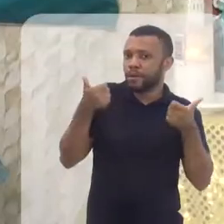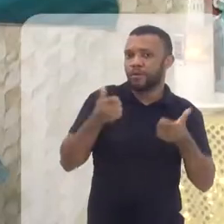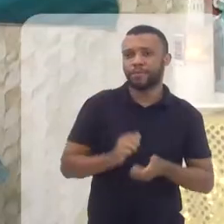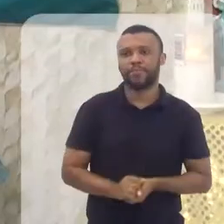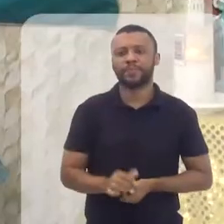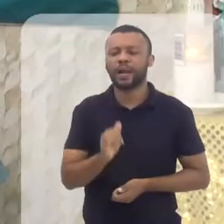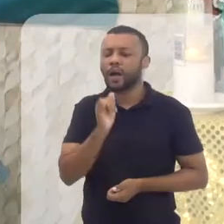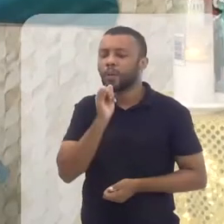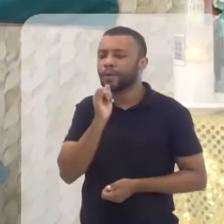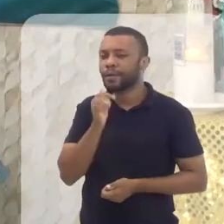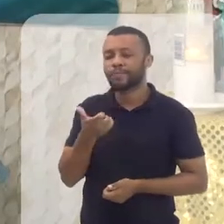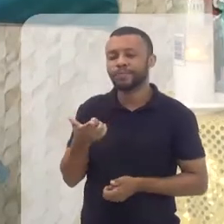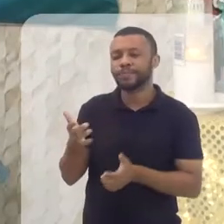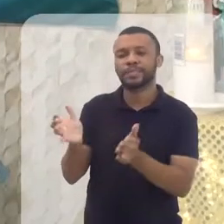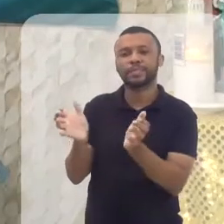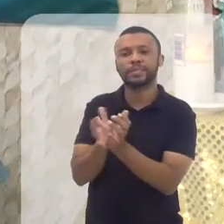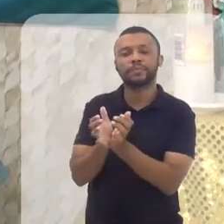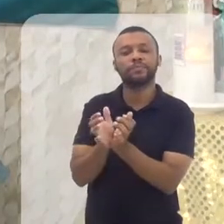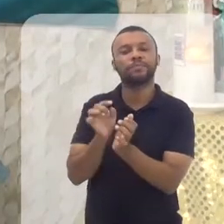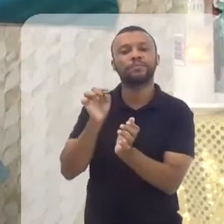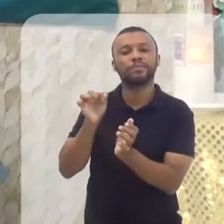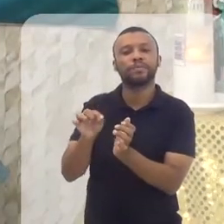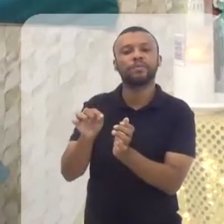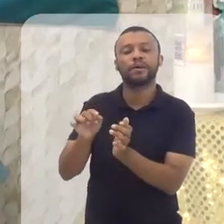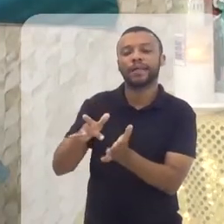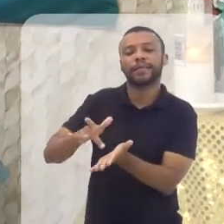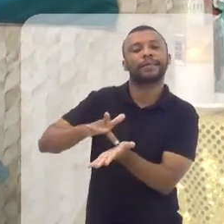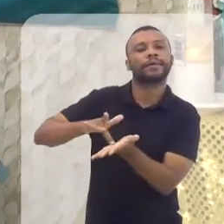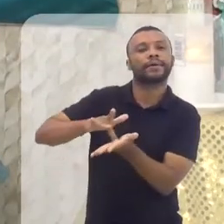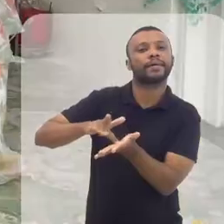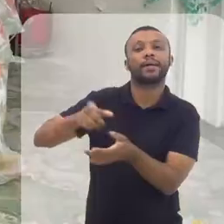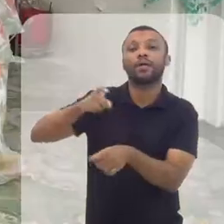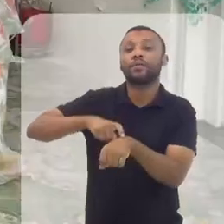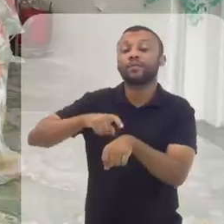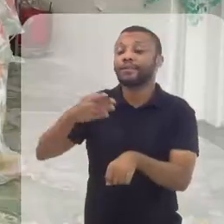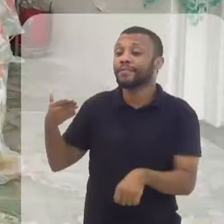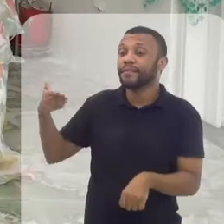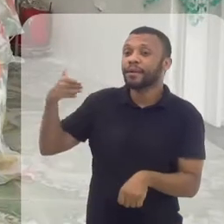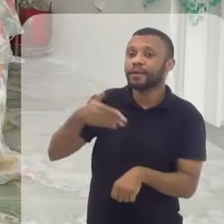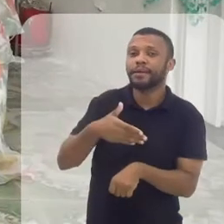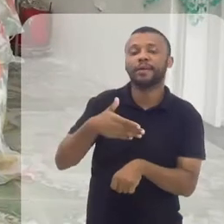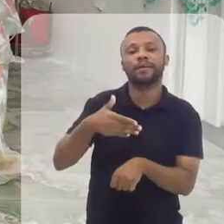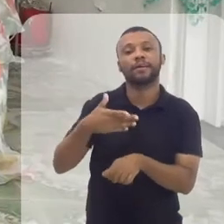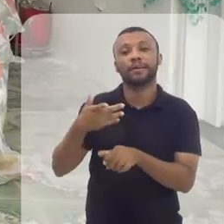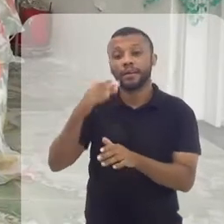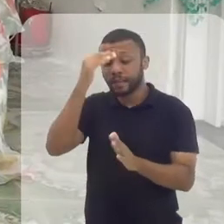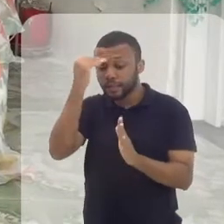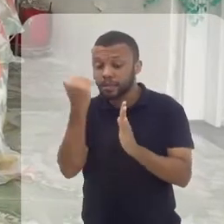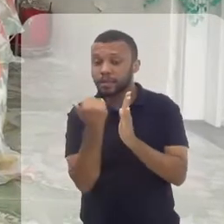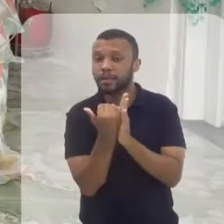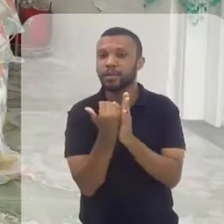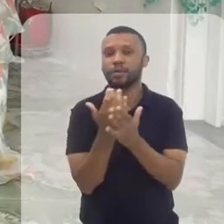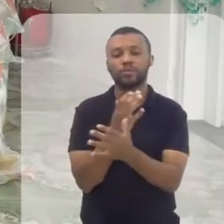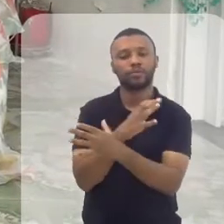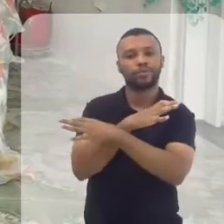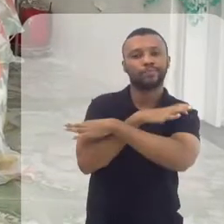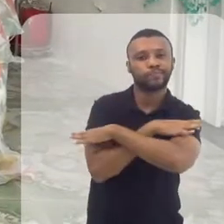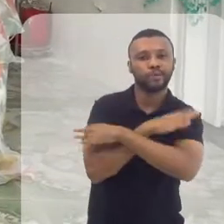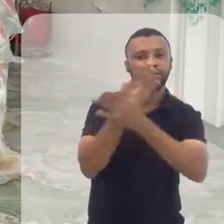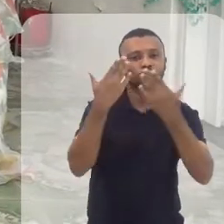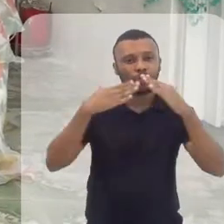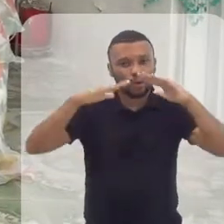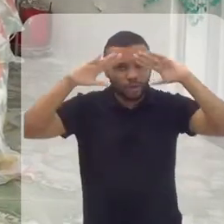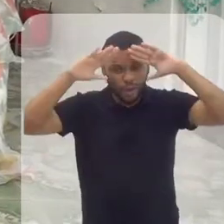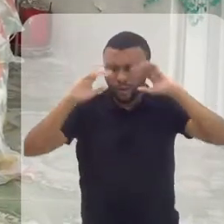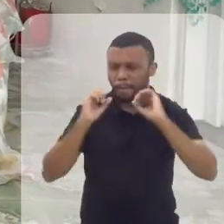Por exemplo, aqui, tribo cigana. Quando você tem que fazer as suas obrigações do candomblé, do